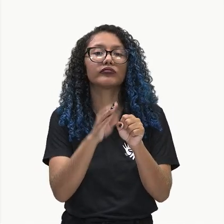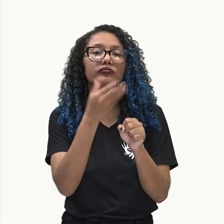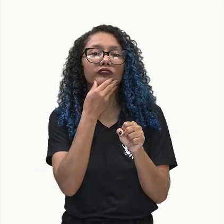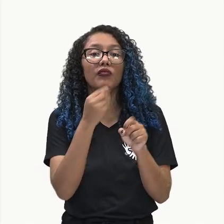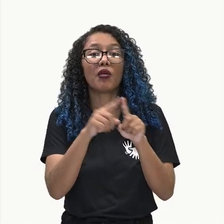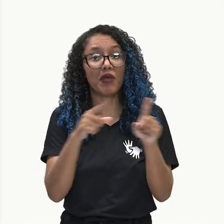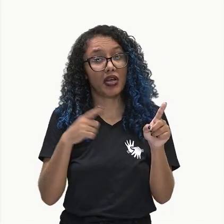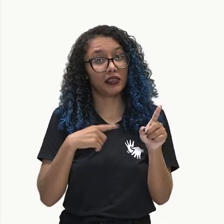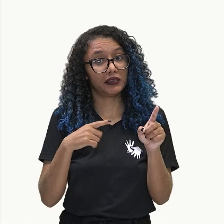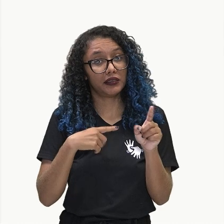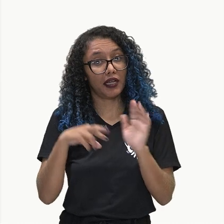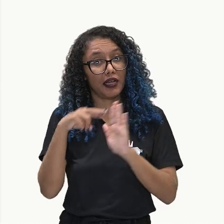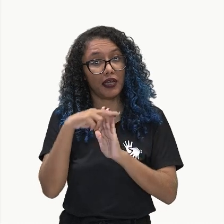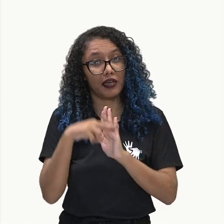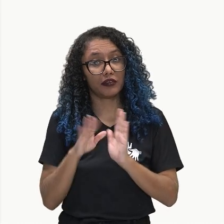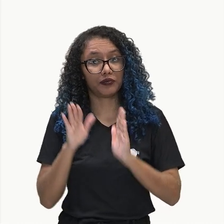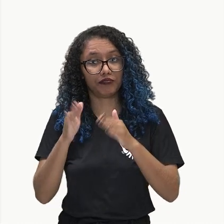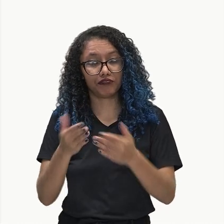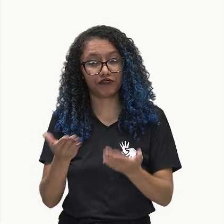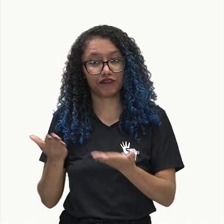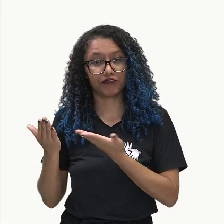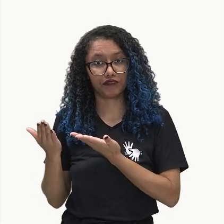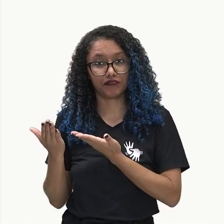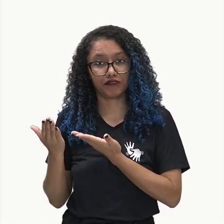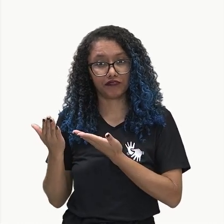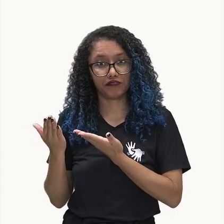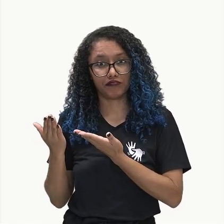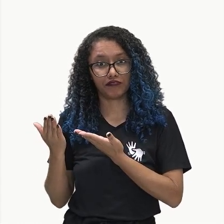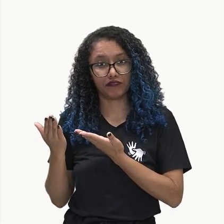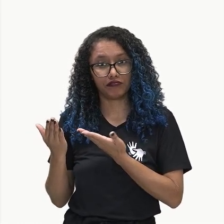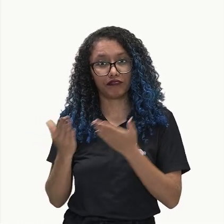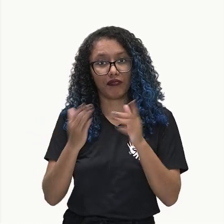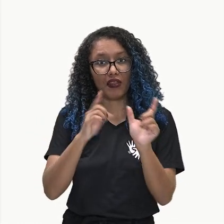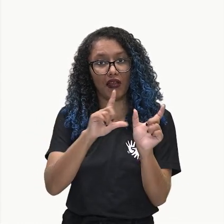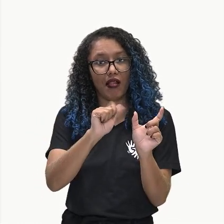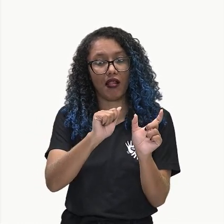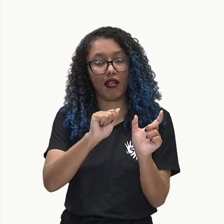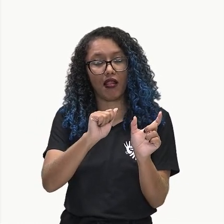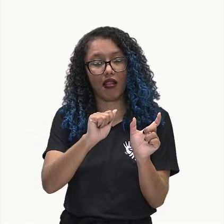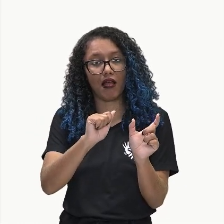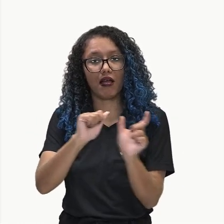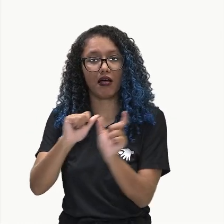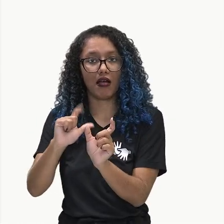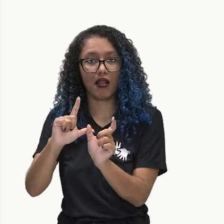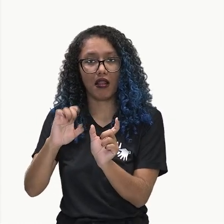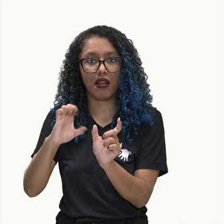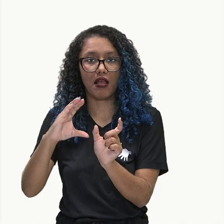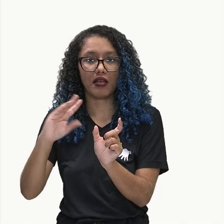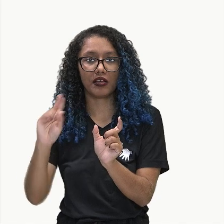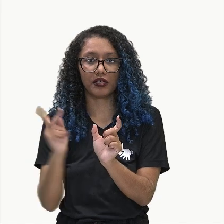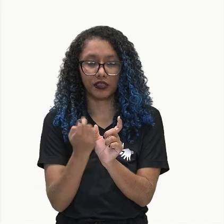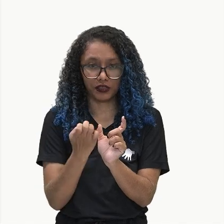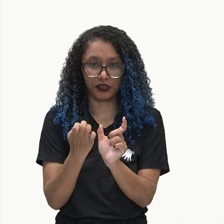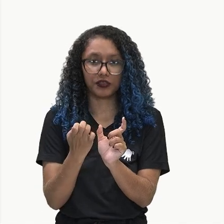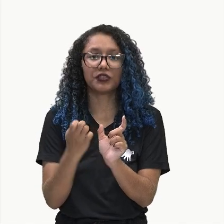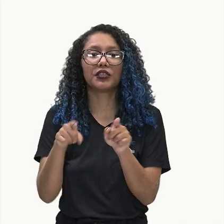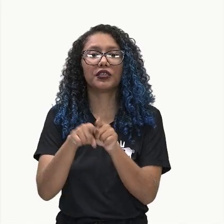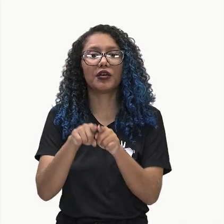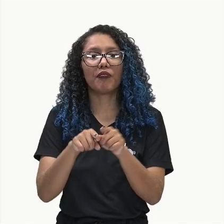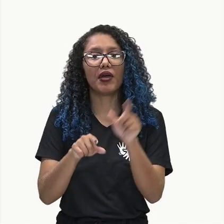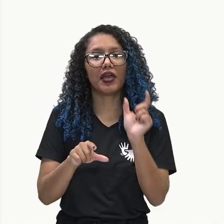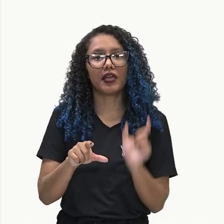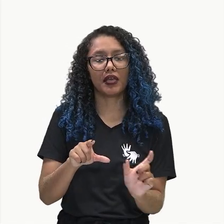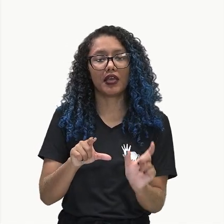também. La leche, ou la noite, ou seja, no português temos o leite e a noite,